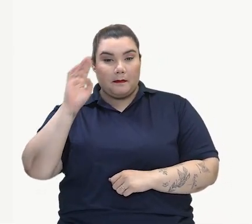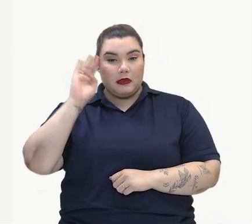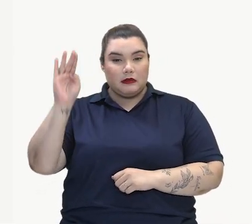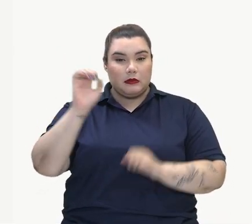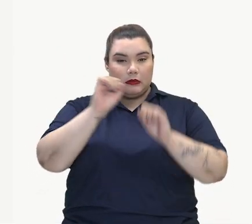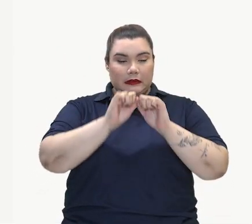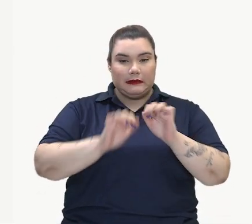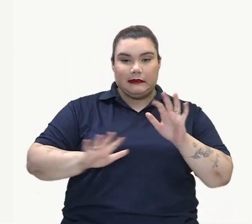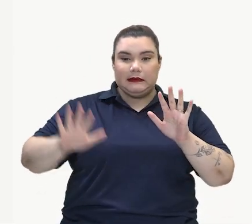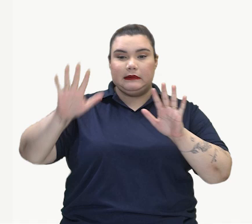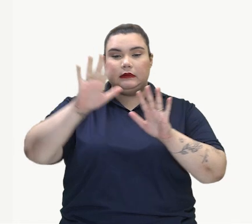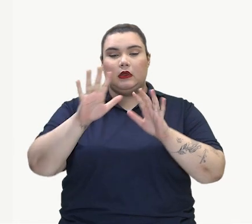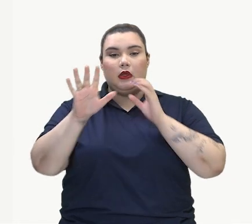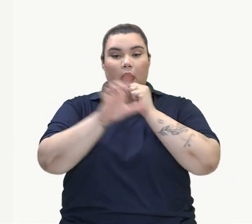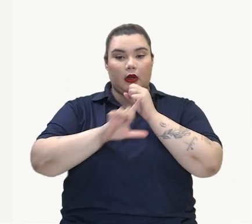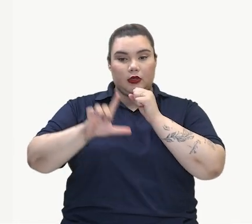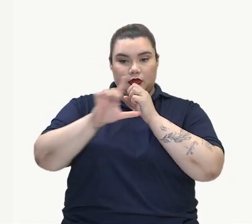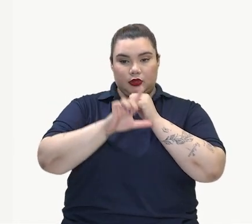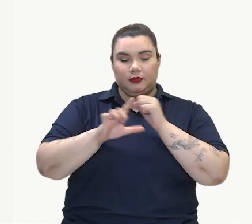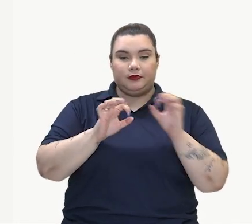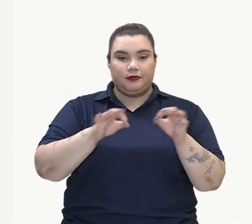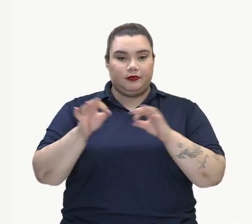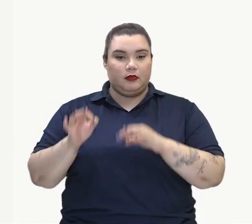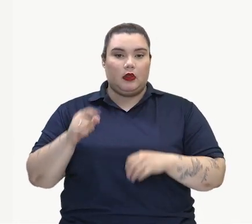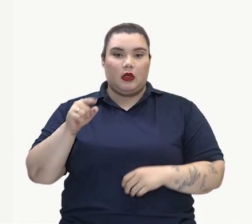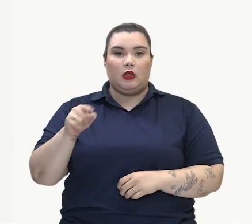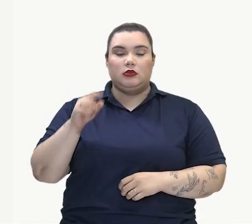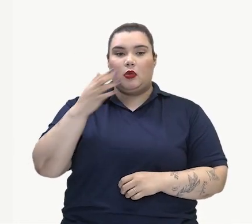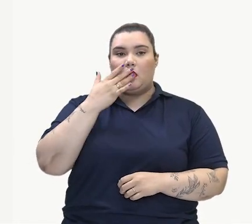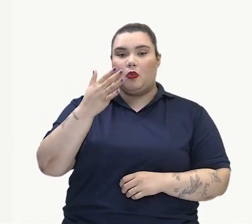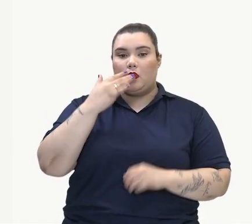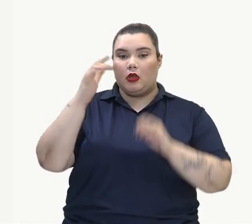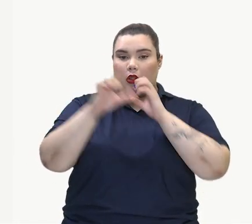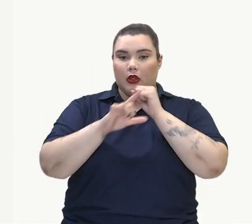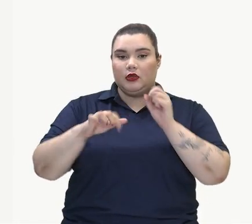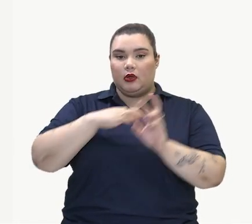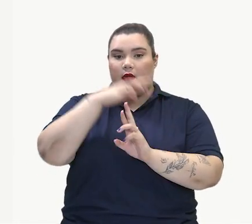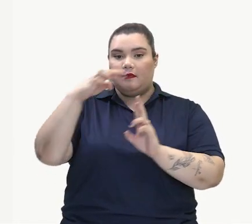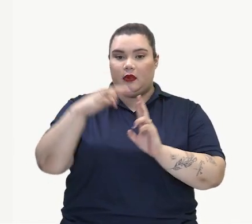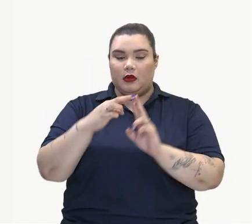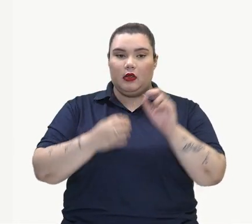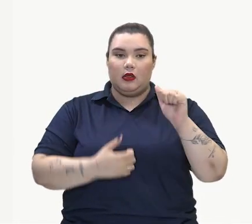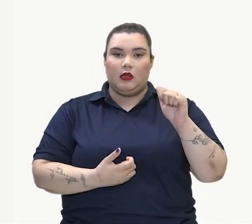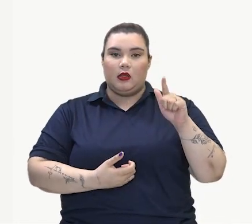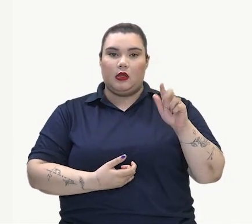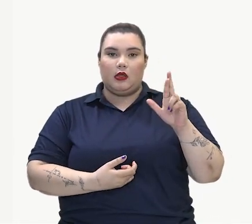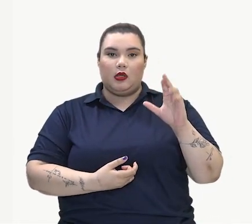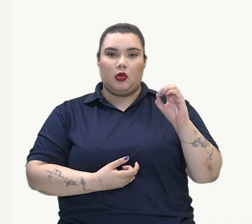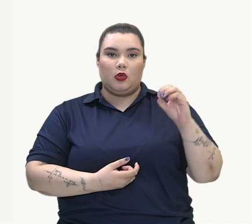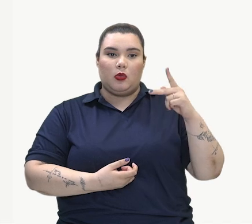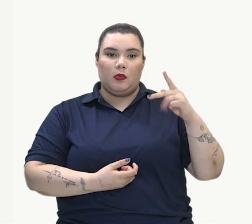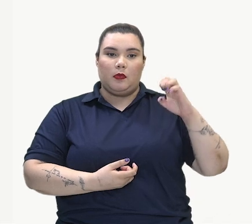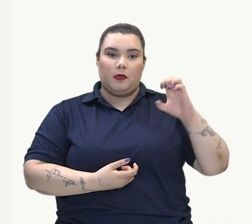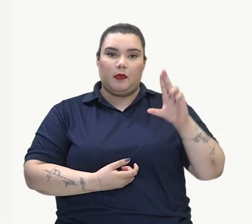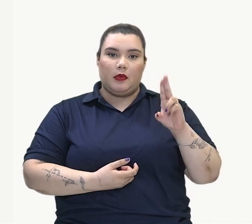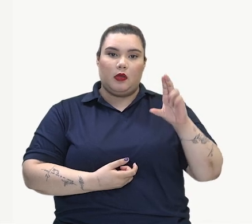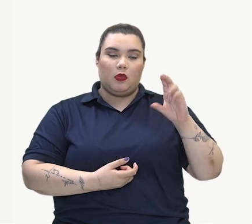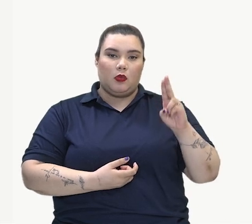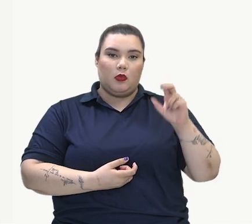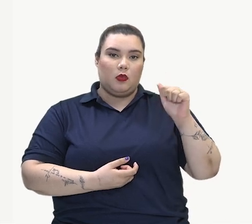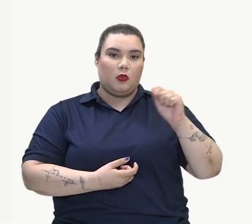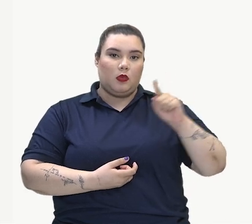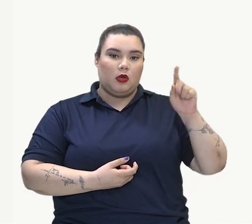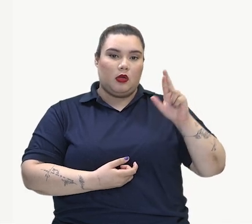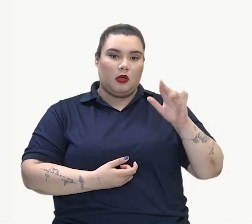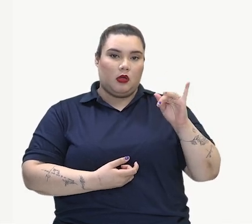mapa inteiro, é o laranja. E o laranja se refere à agropecuária. Então, o principal vetor de pressão, a